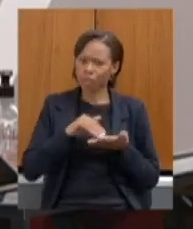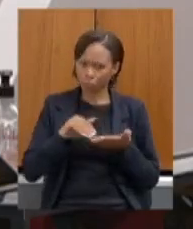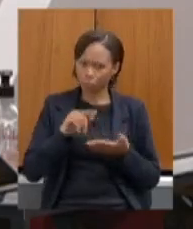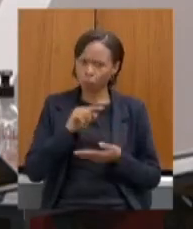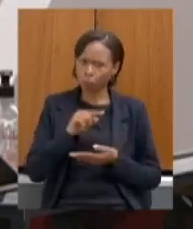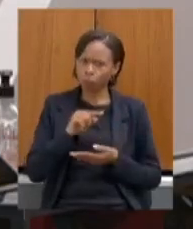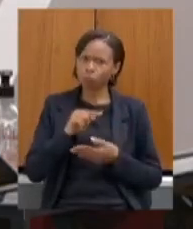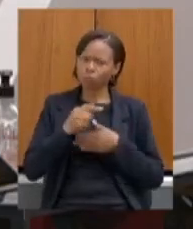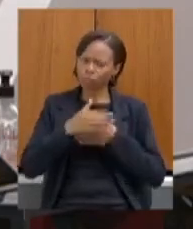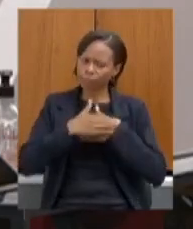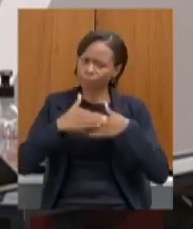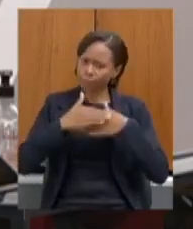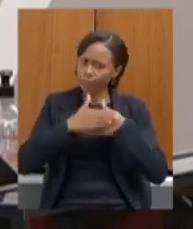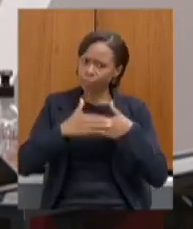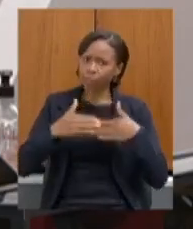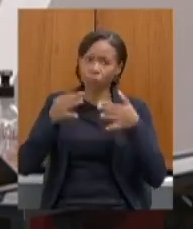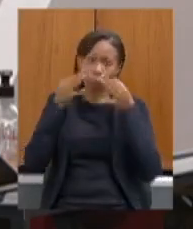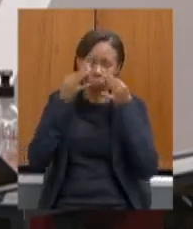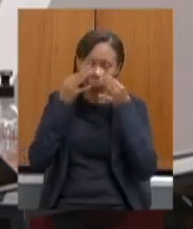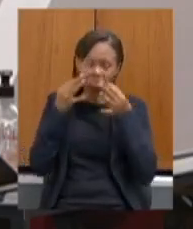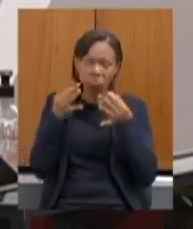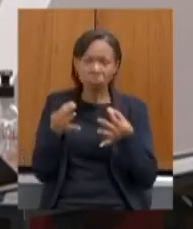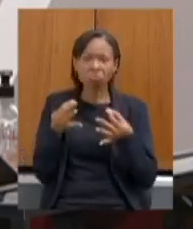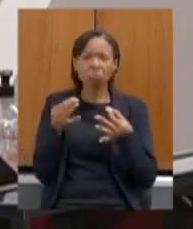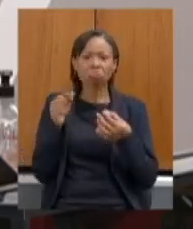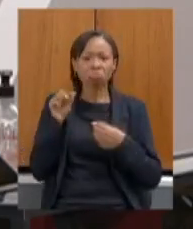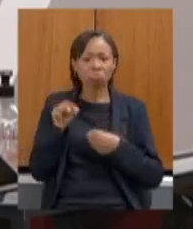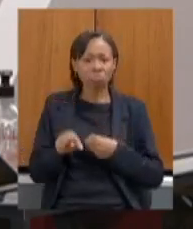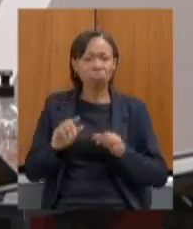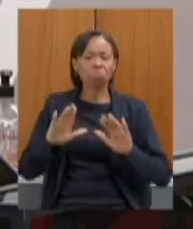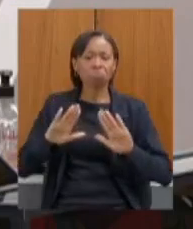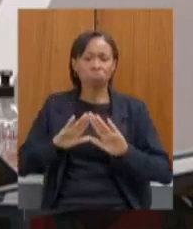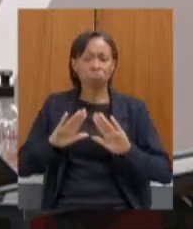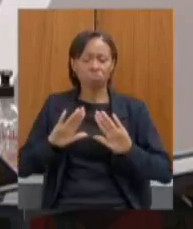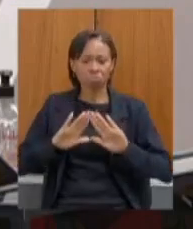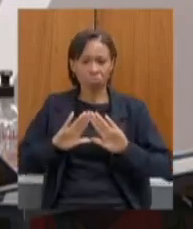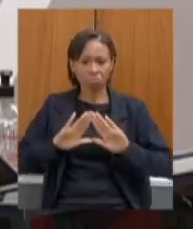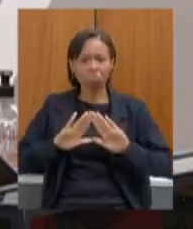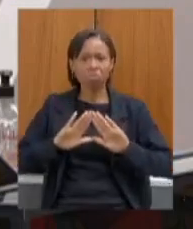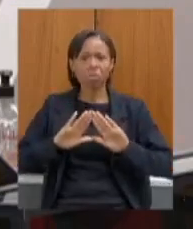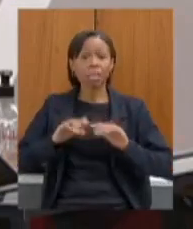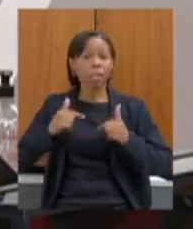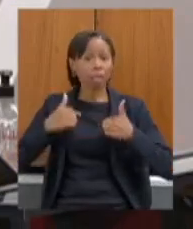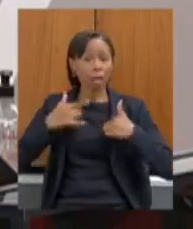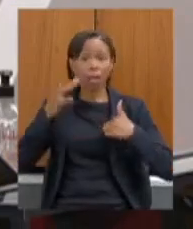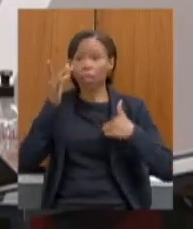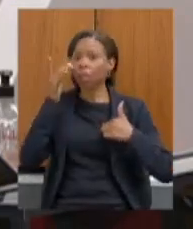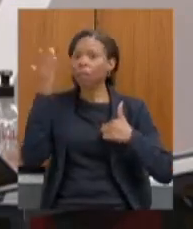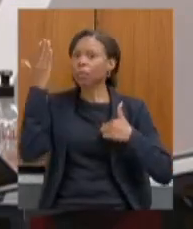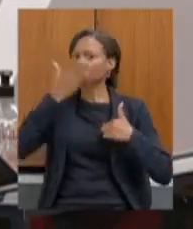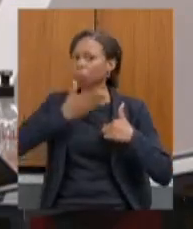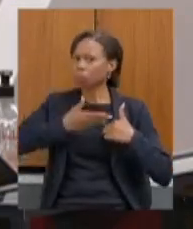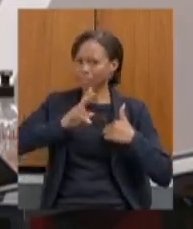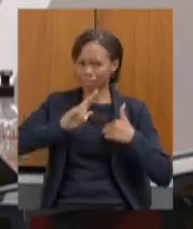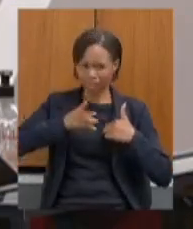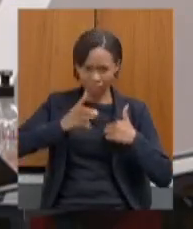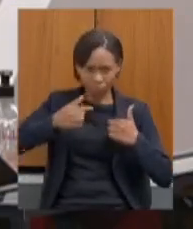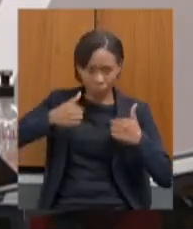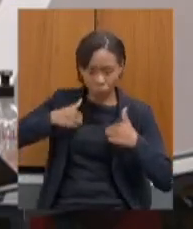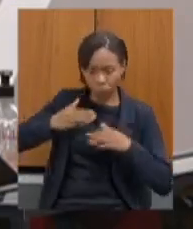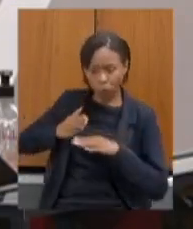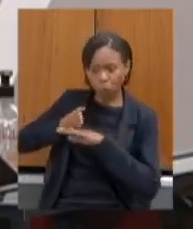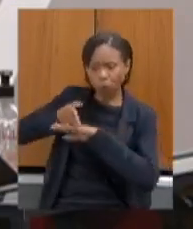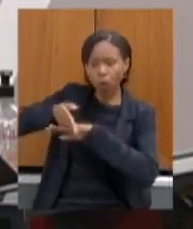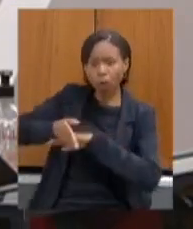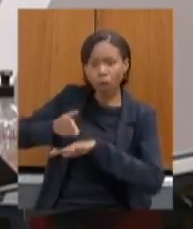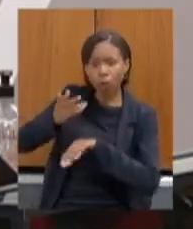com esta casa. Eu sou testemunha, sempre quando procuro o governo, as portas lá